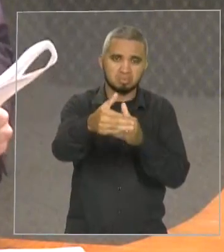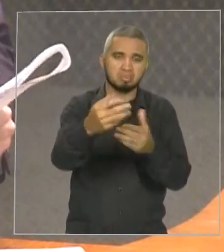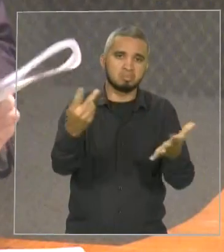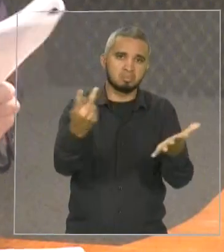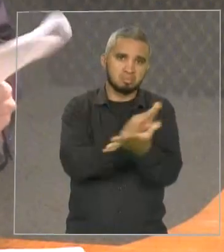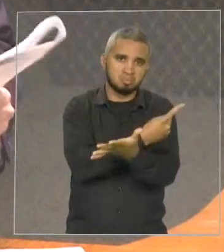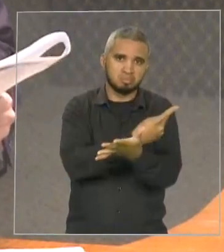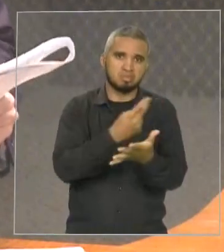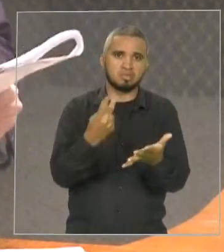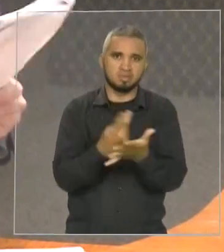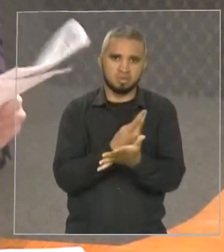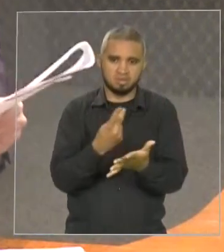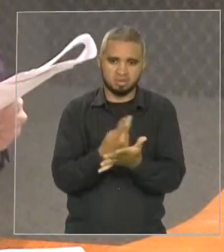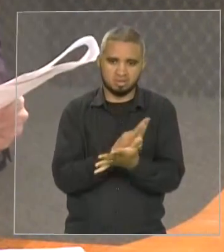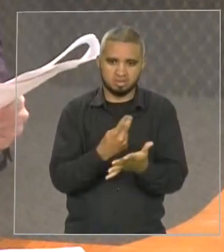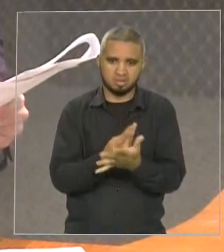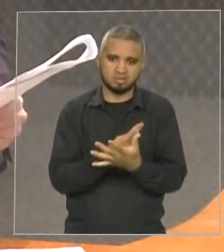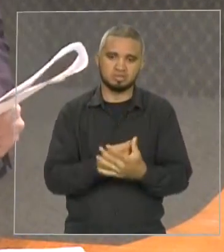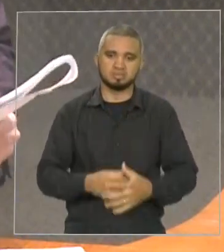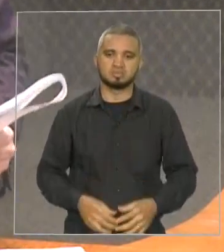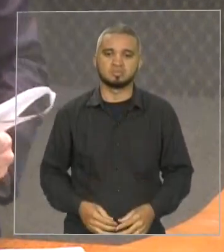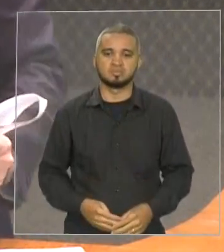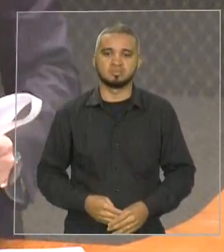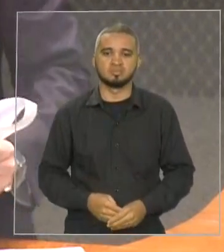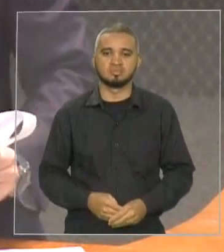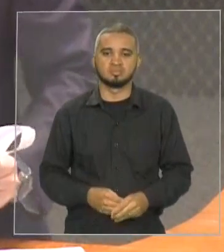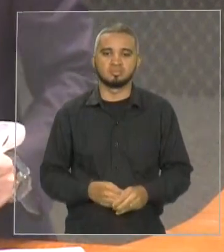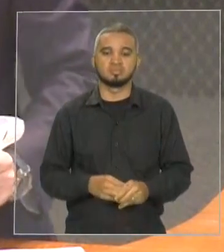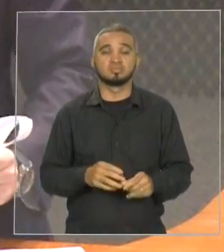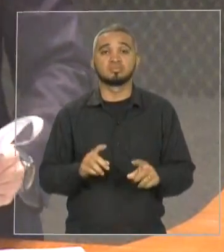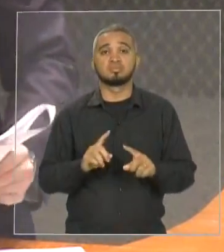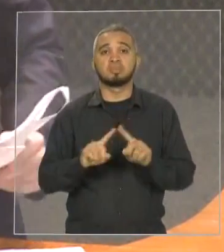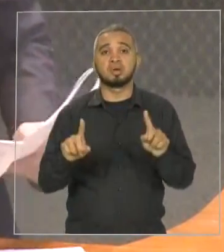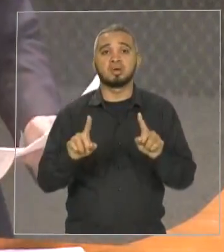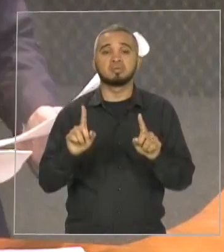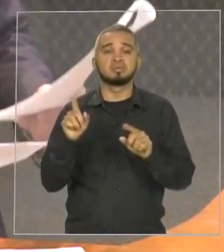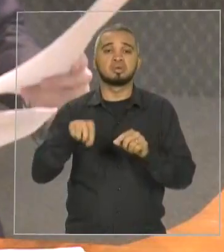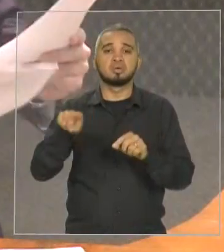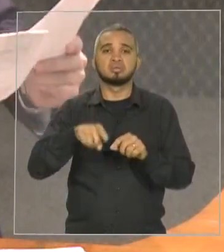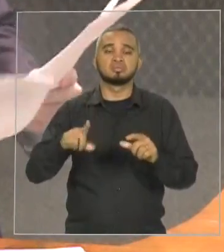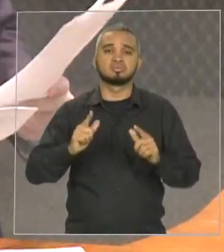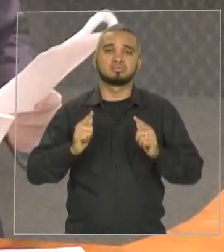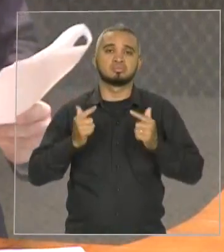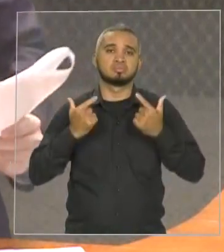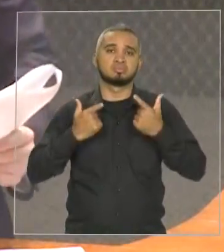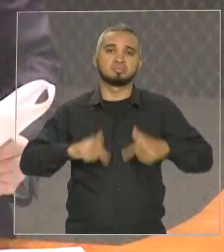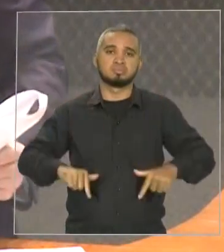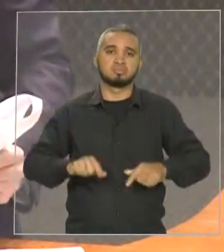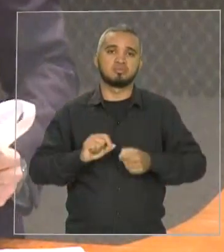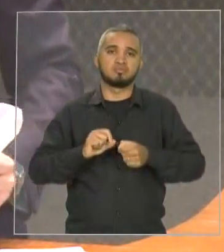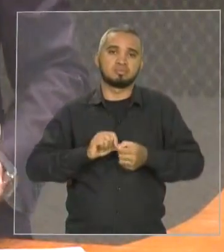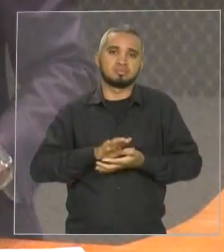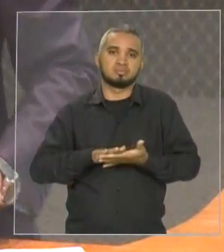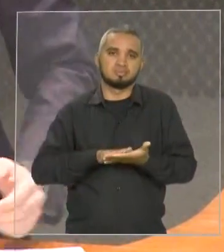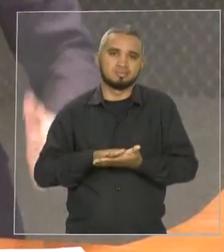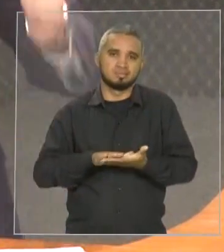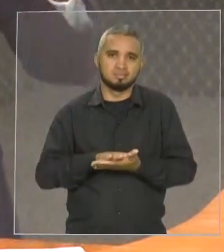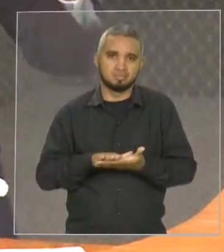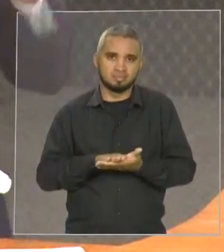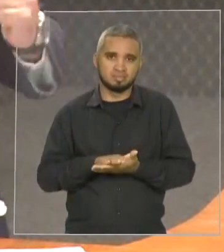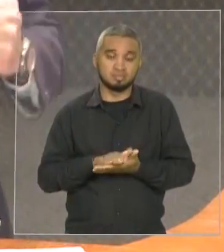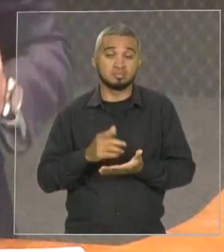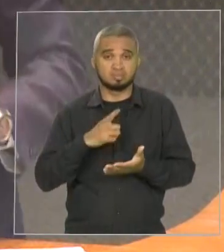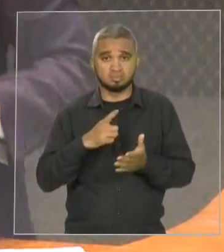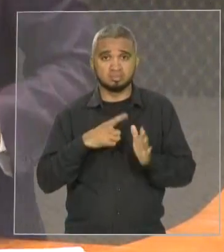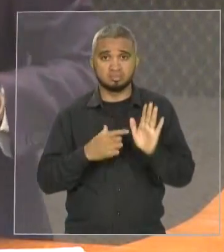cometidas nesses certames, nada foi feito. Mas aqui estão os dois documentos que já,